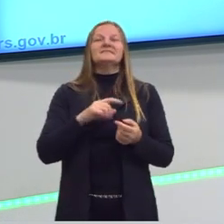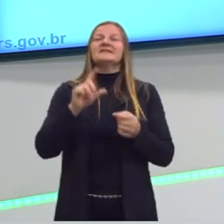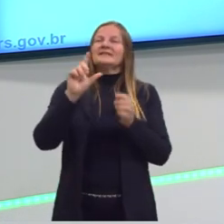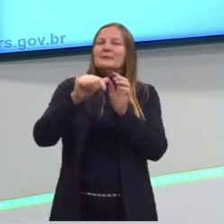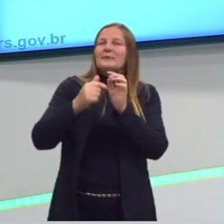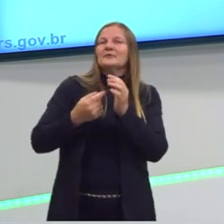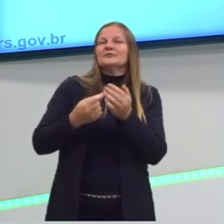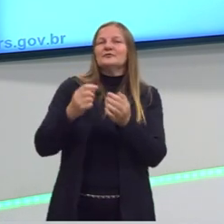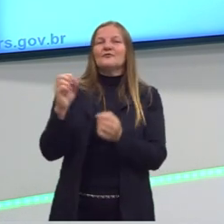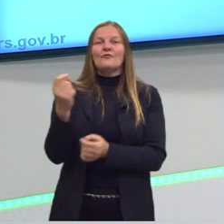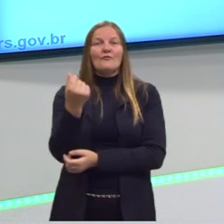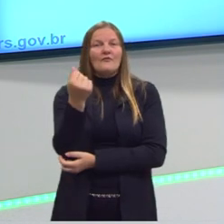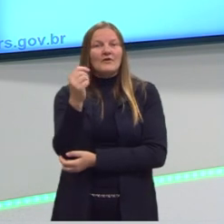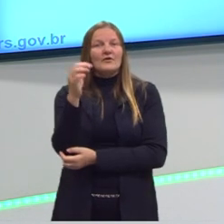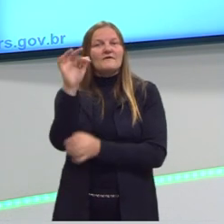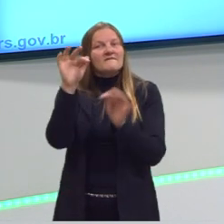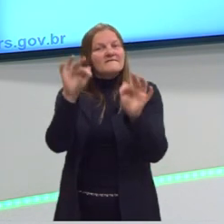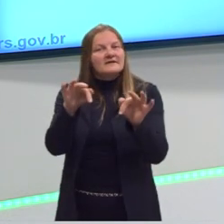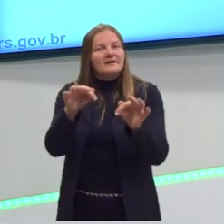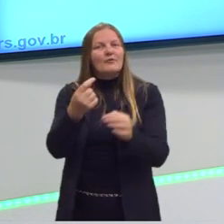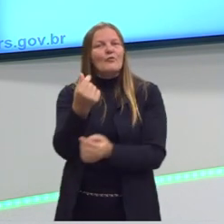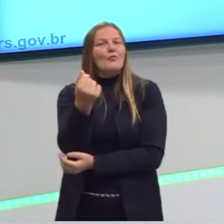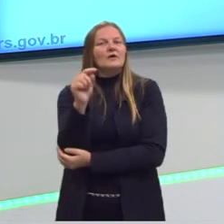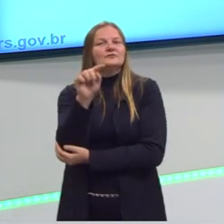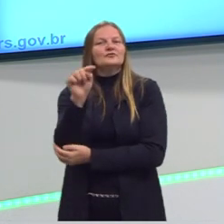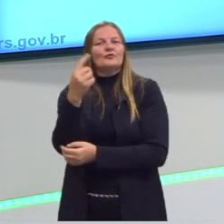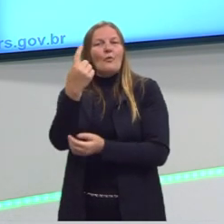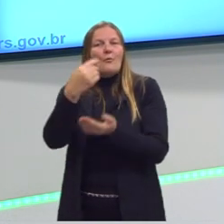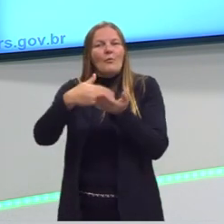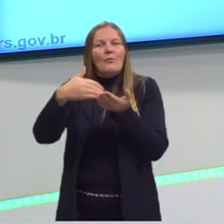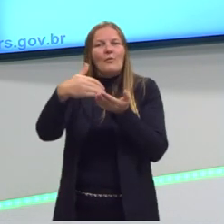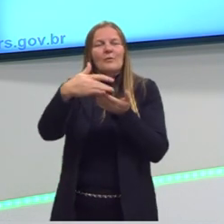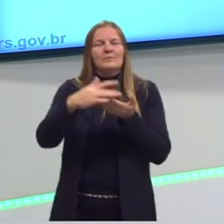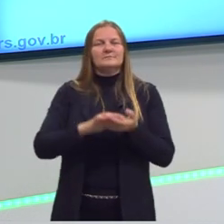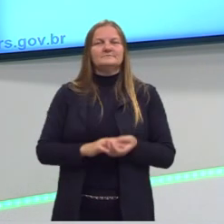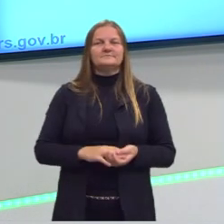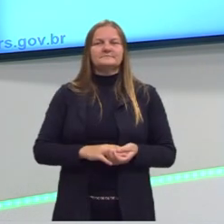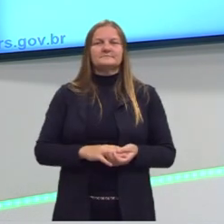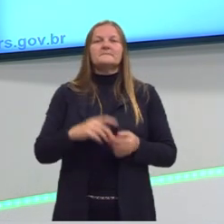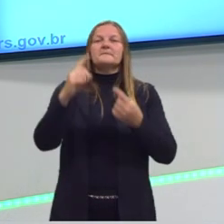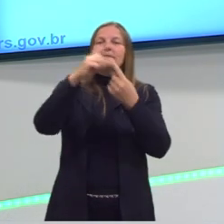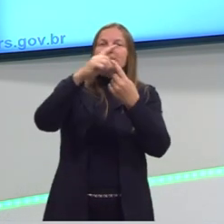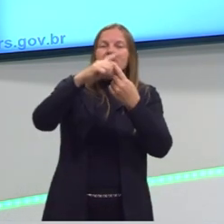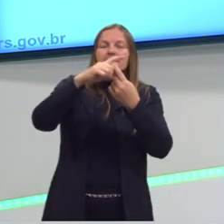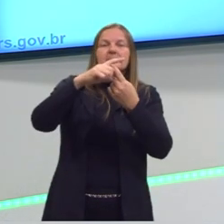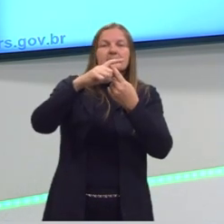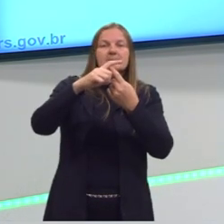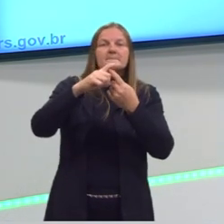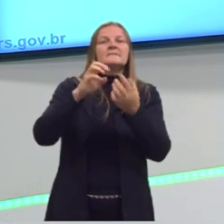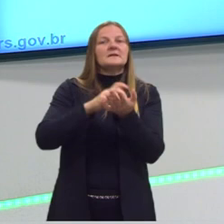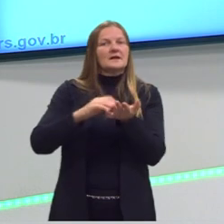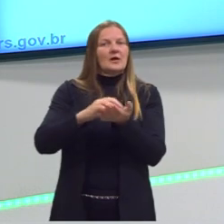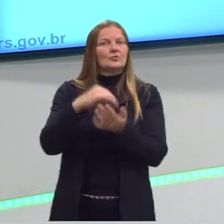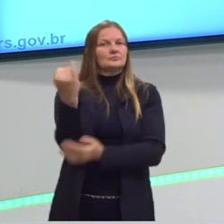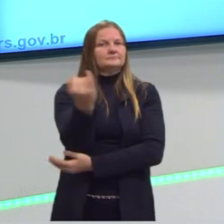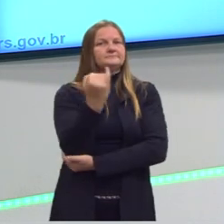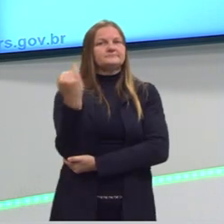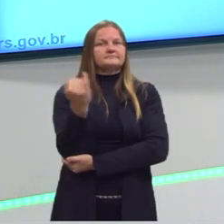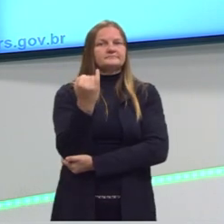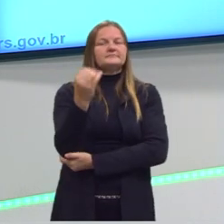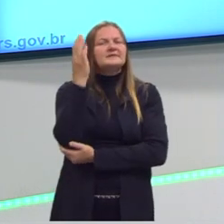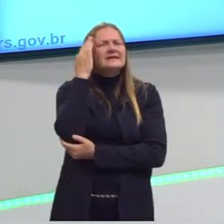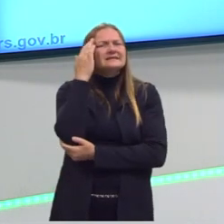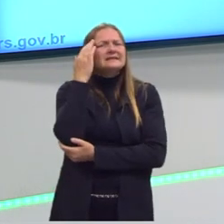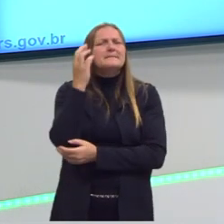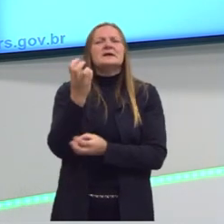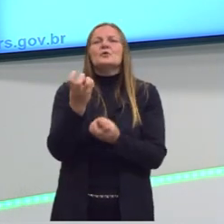eu vou obter o preço final do meu produto esse tipo de cálculo para nós é importante a gente